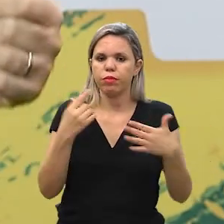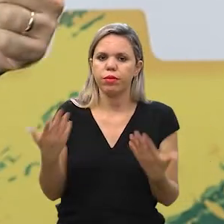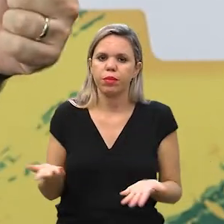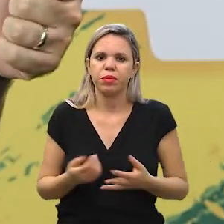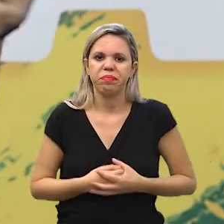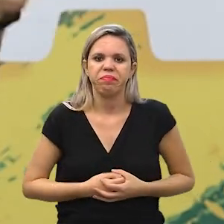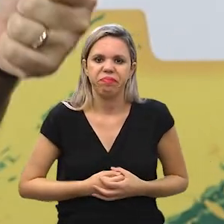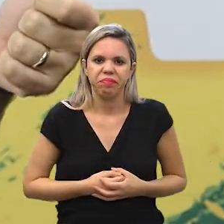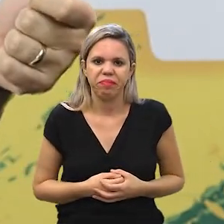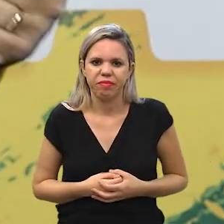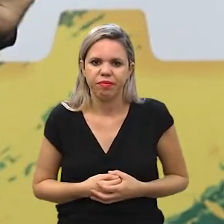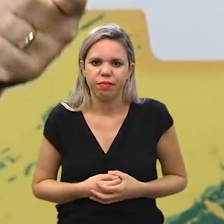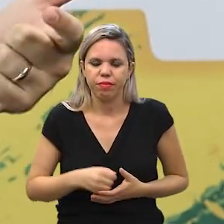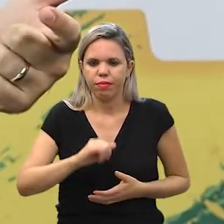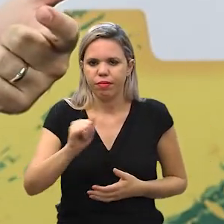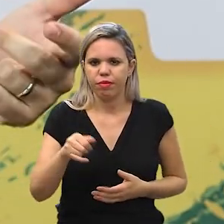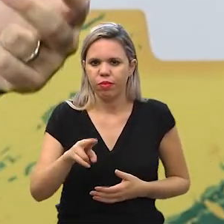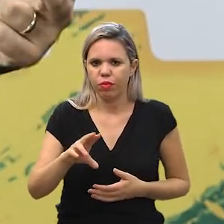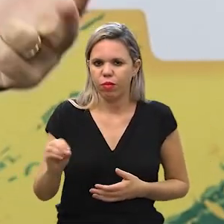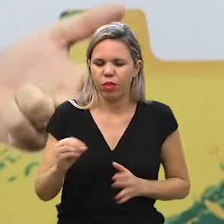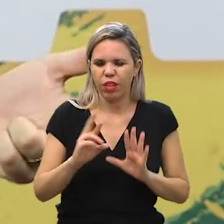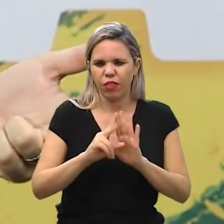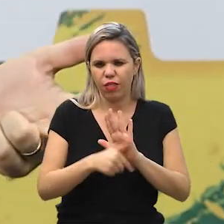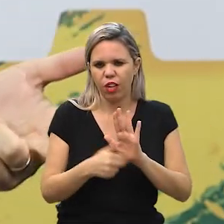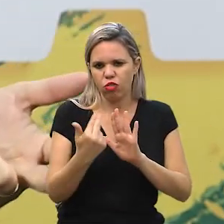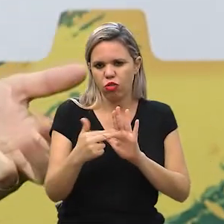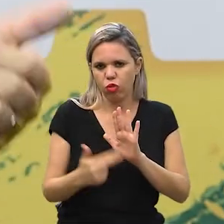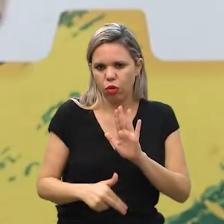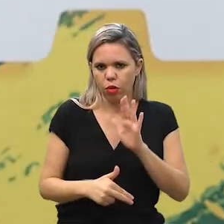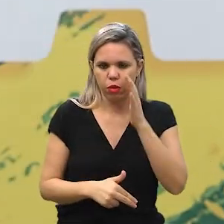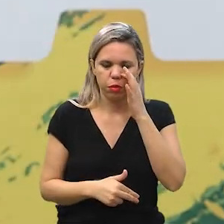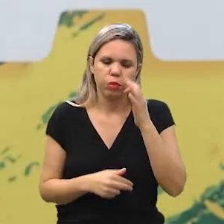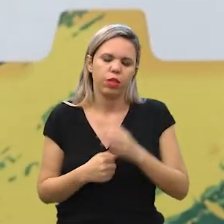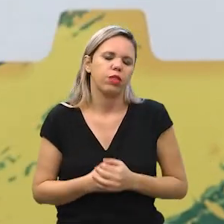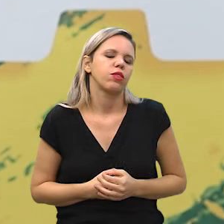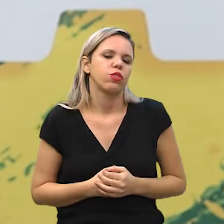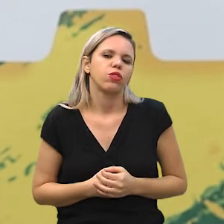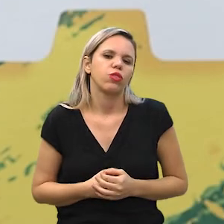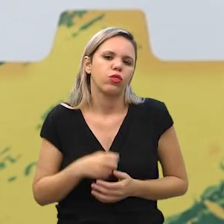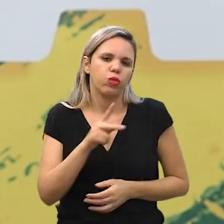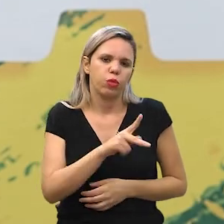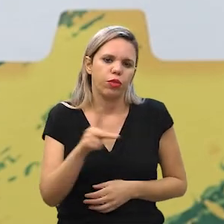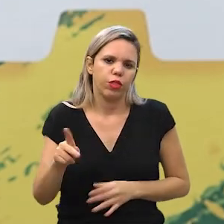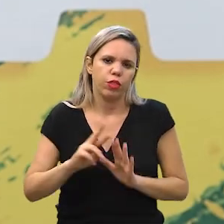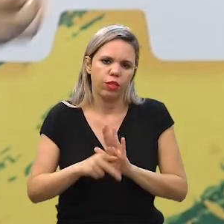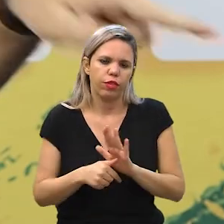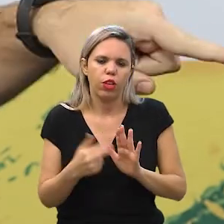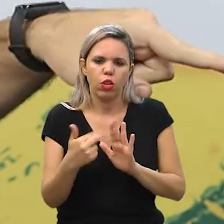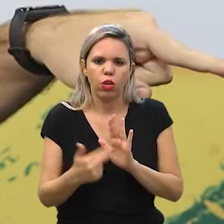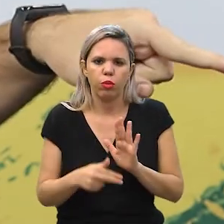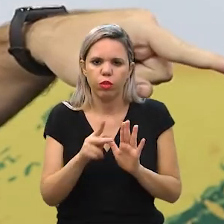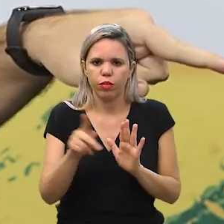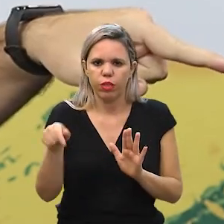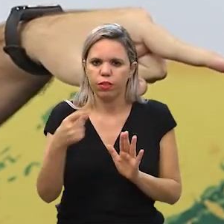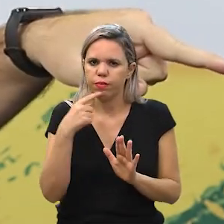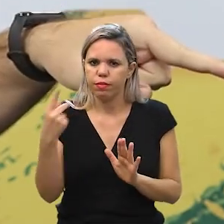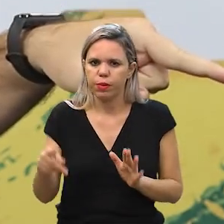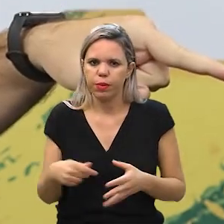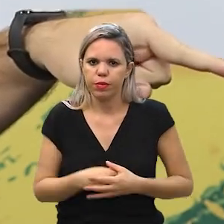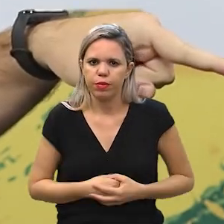Campinas. Jairo, Cidinha, o Canto, na 7ª série era o Roberto. Você era aqui de